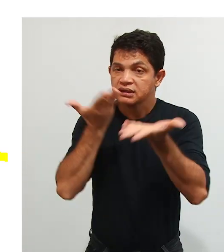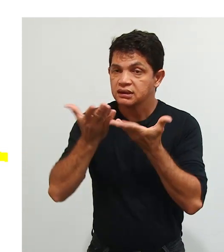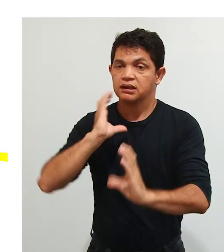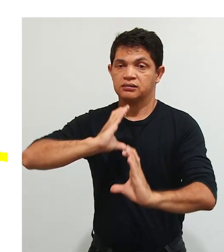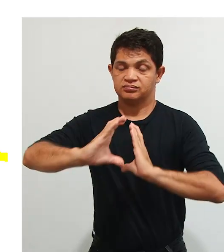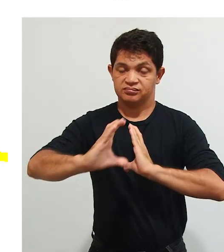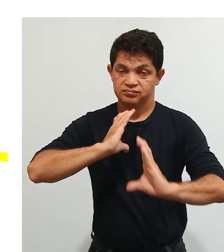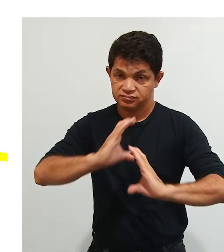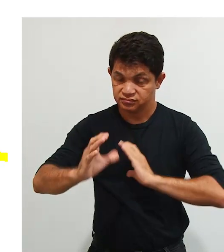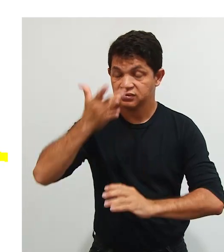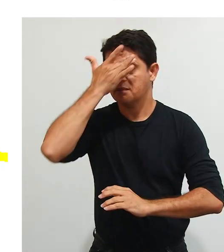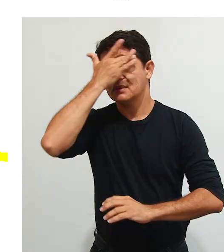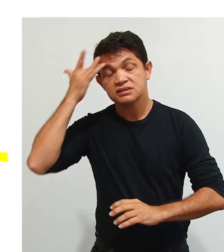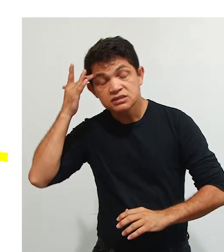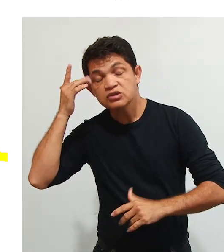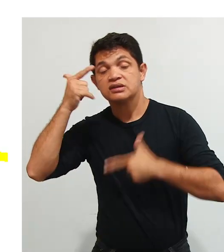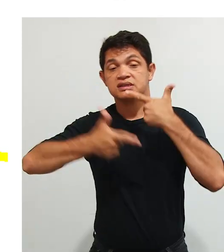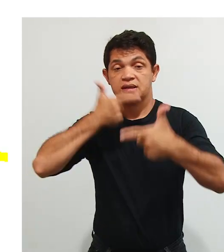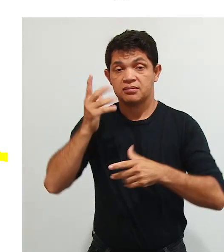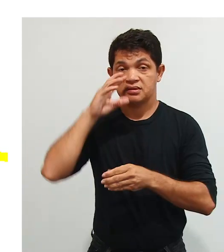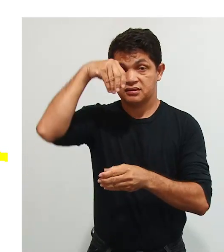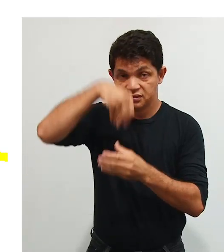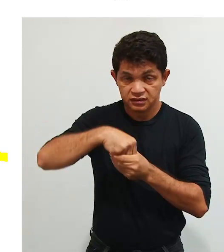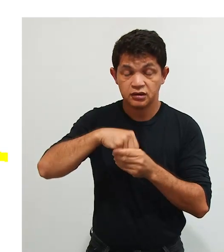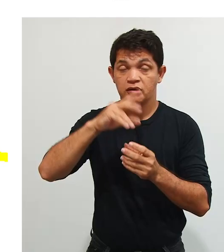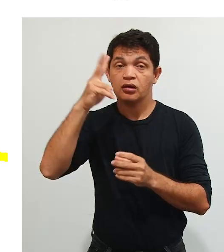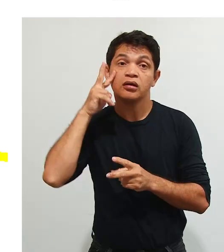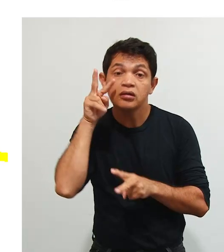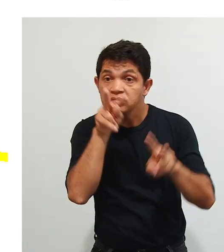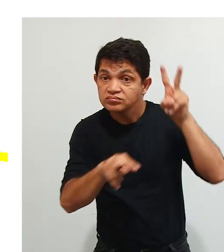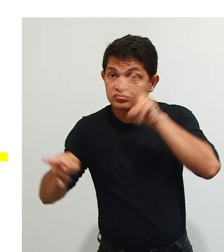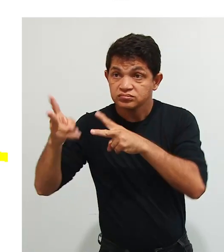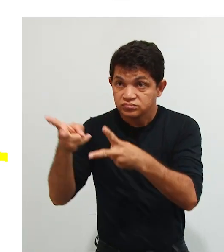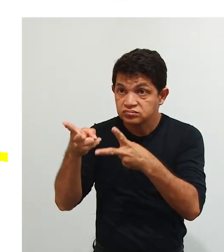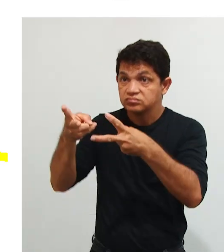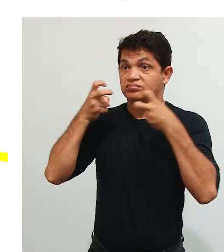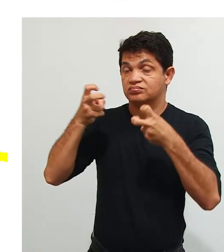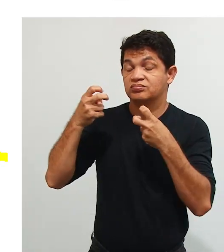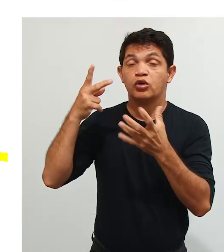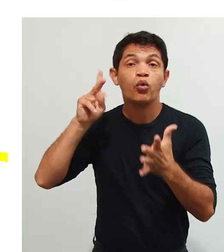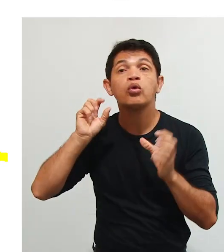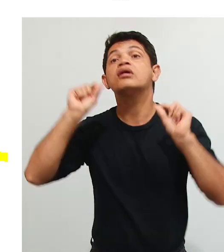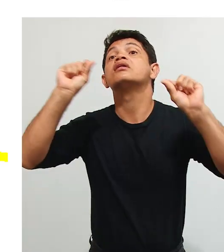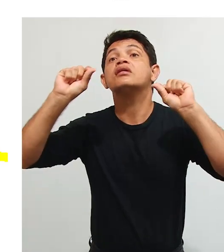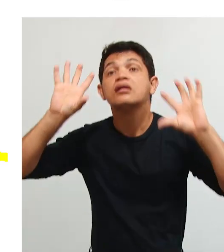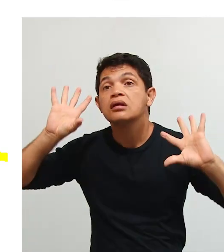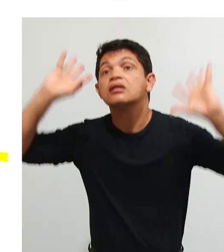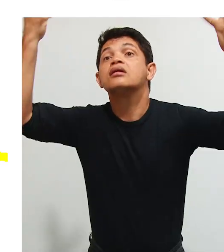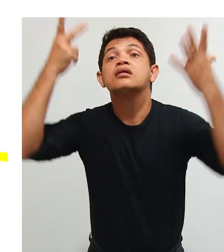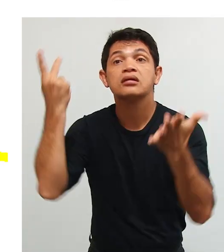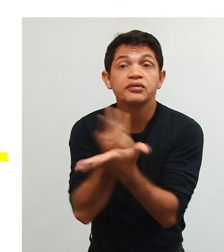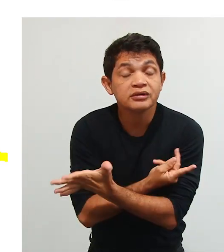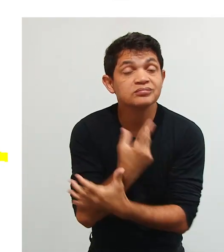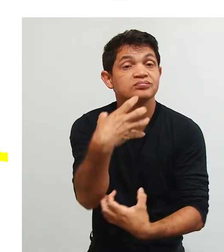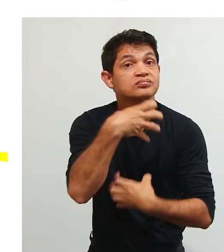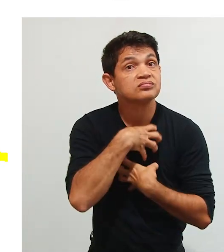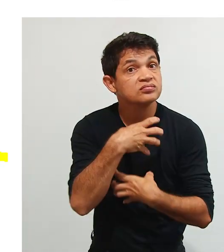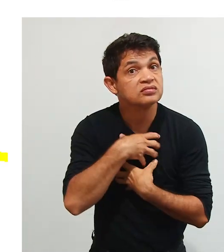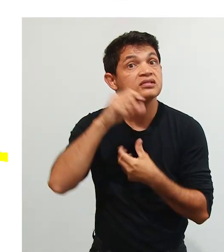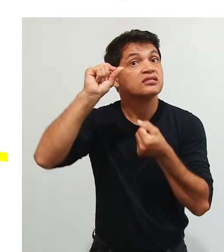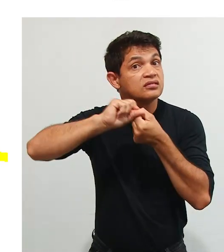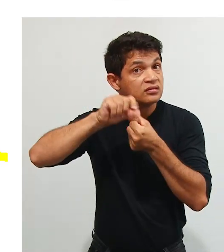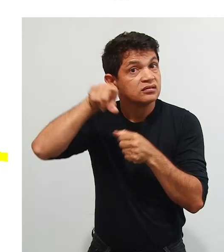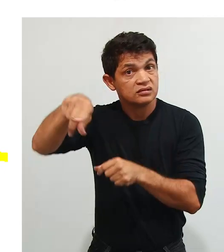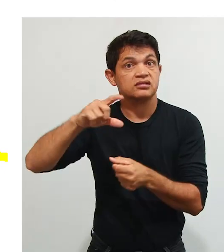uma comunicação não violenta. Então, a observação do que de fato aconteceu, um sentimento que